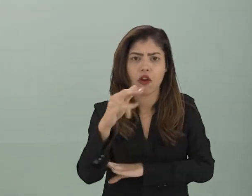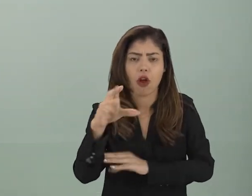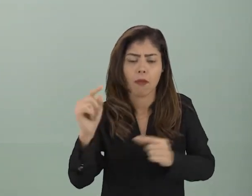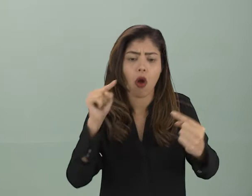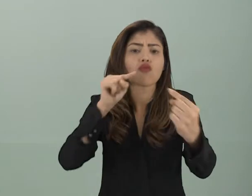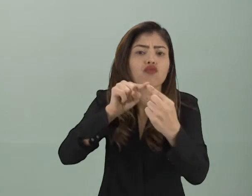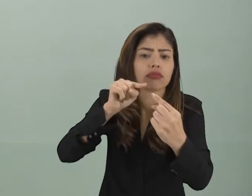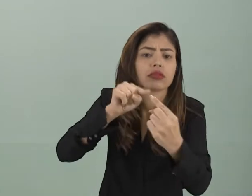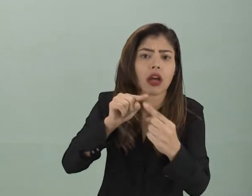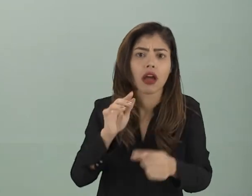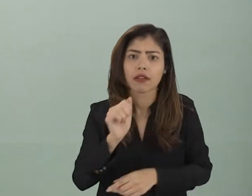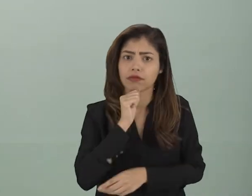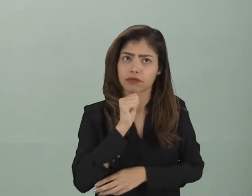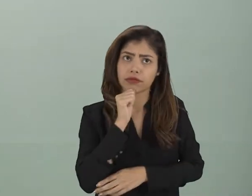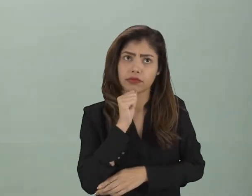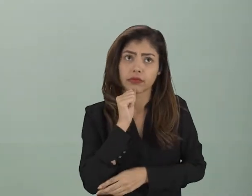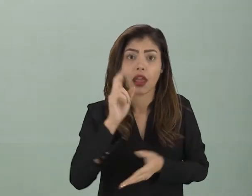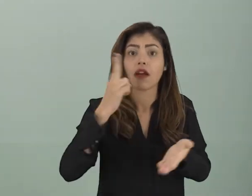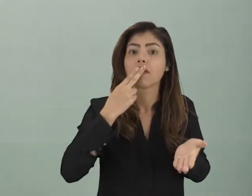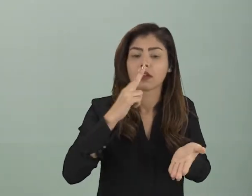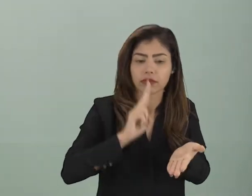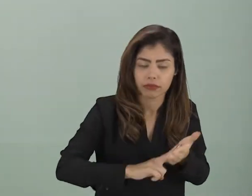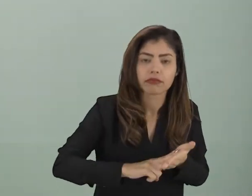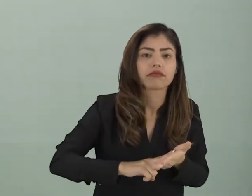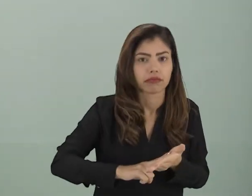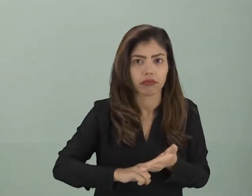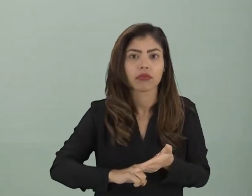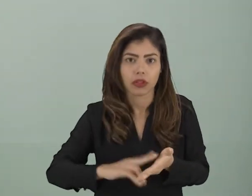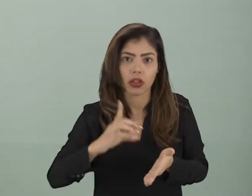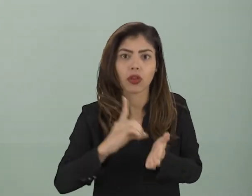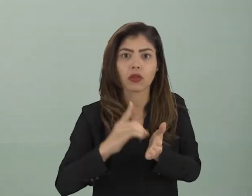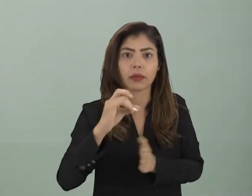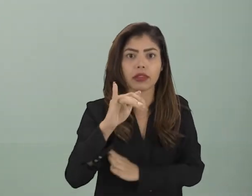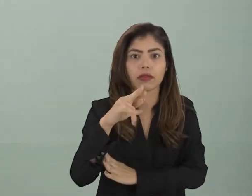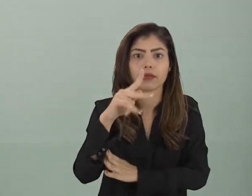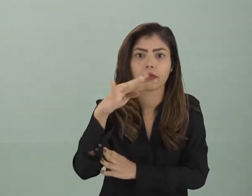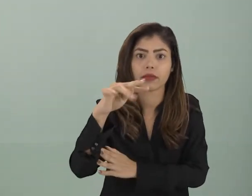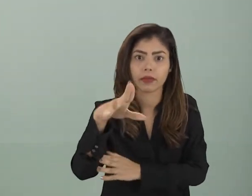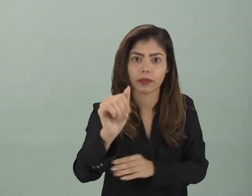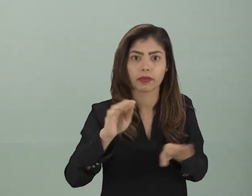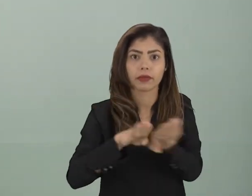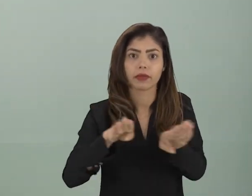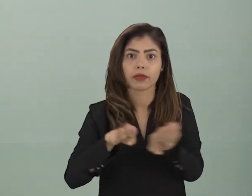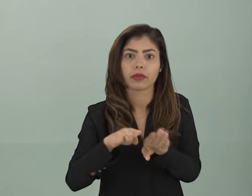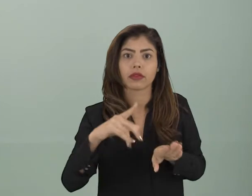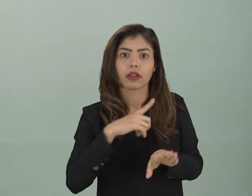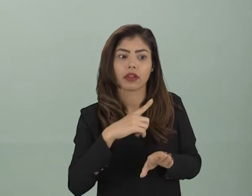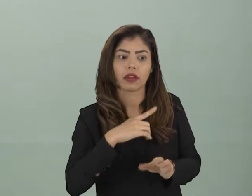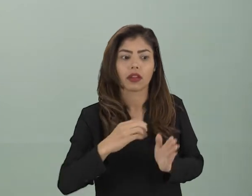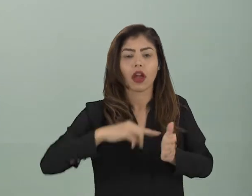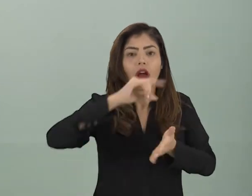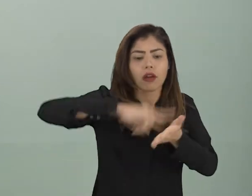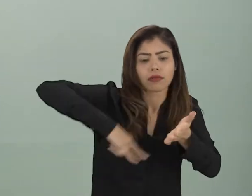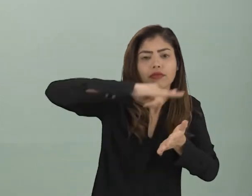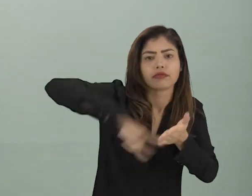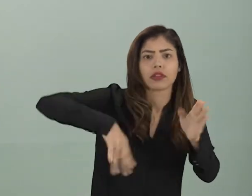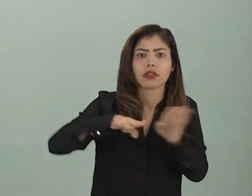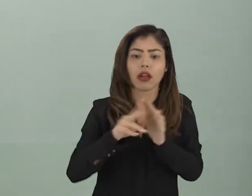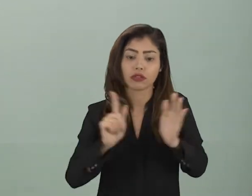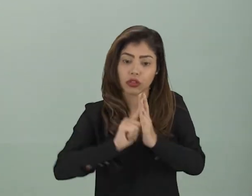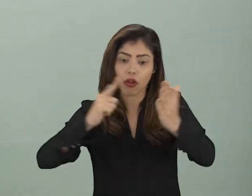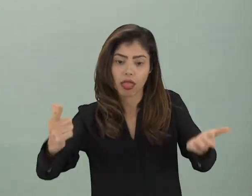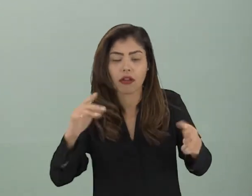contato a não ser as cartas, os documentos, os folhetins, algo desse tipo, né? Os